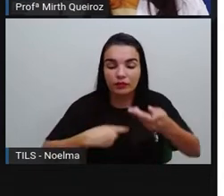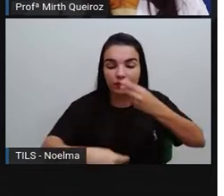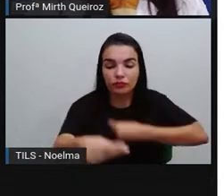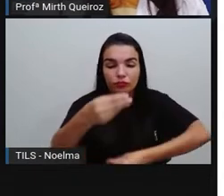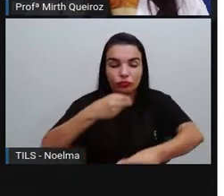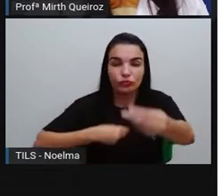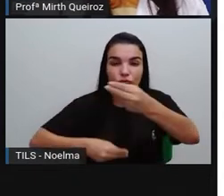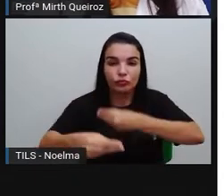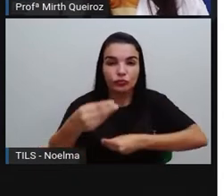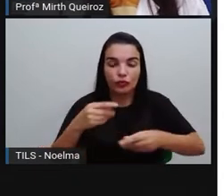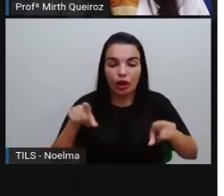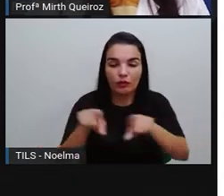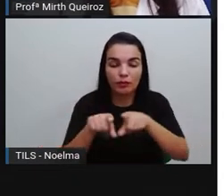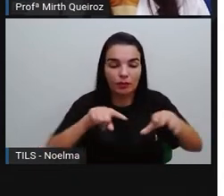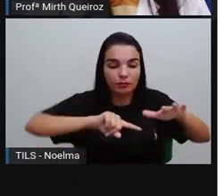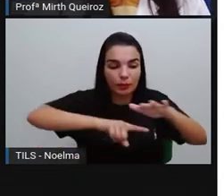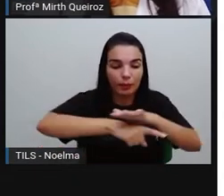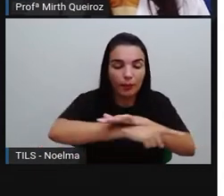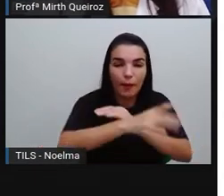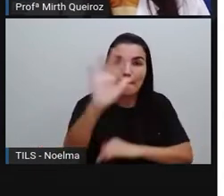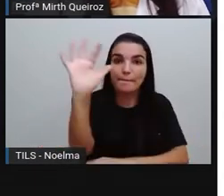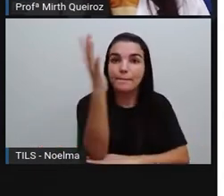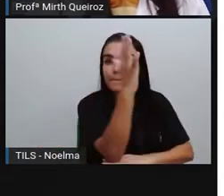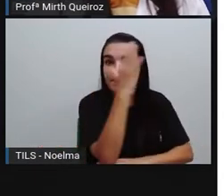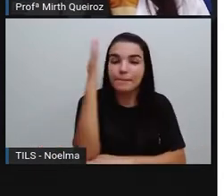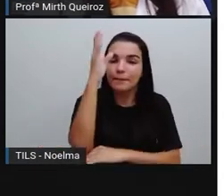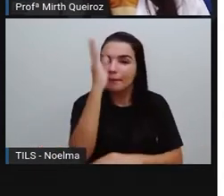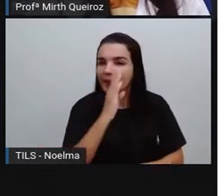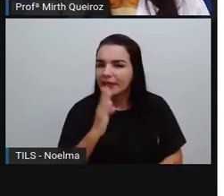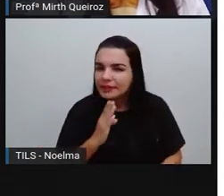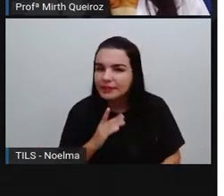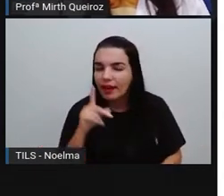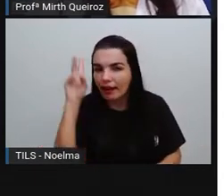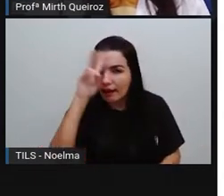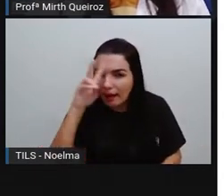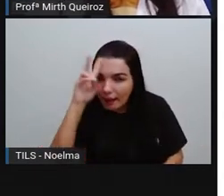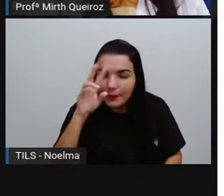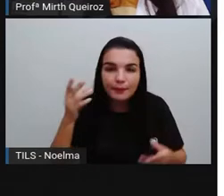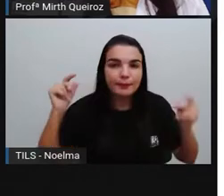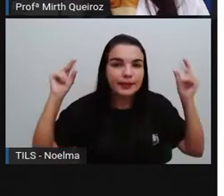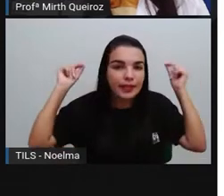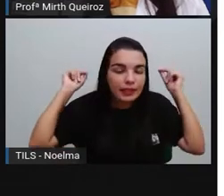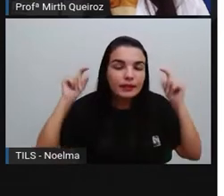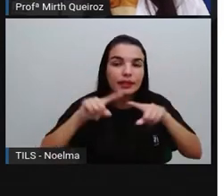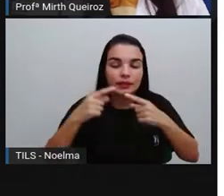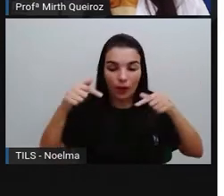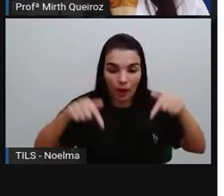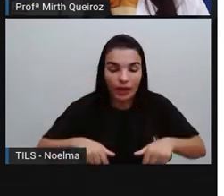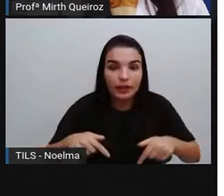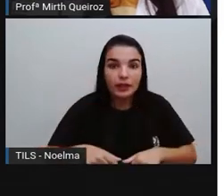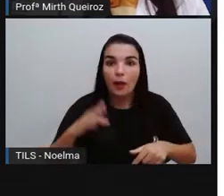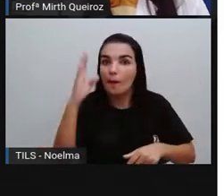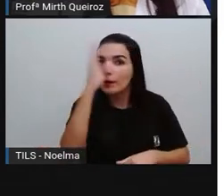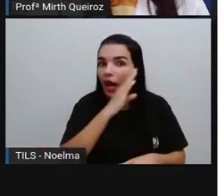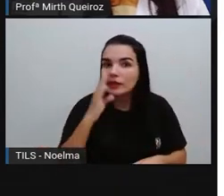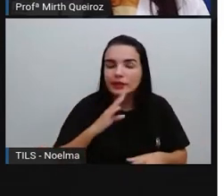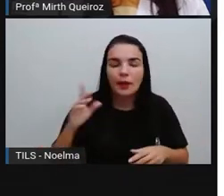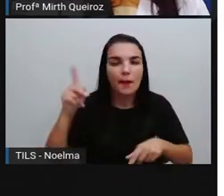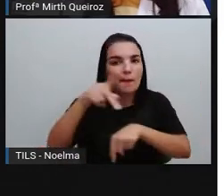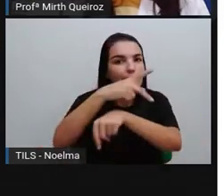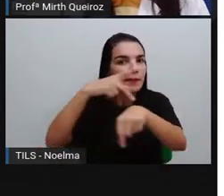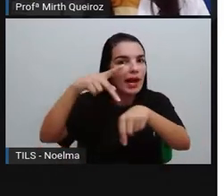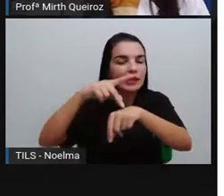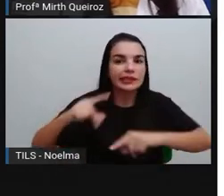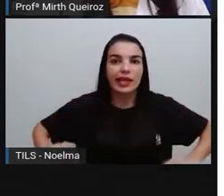exploração do pau-brasil. E, embora a gente fala que nosso país é um país rico em relação à biodiversidade, a gente